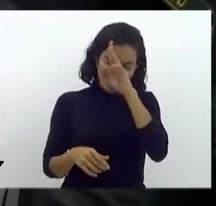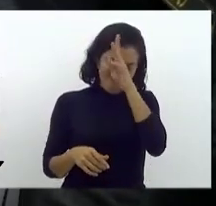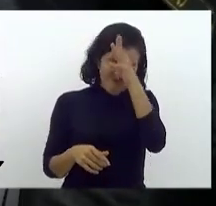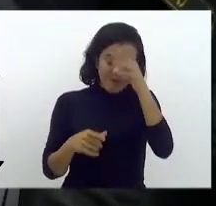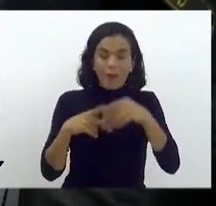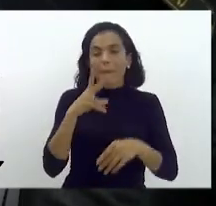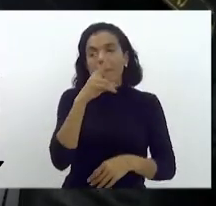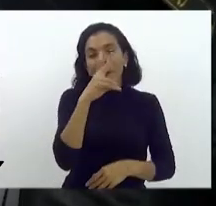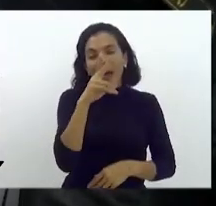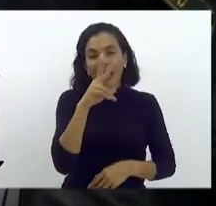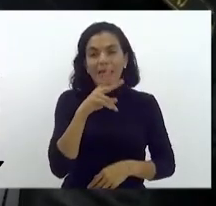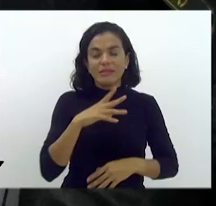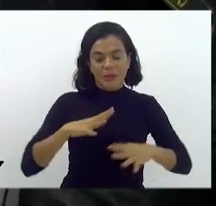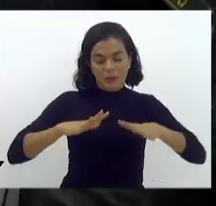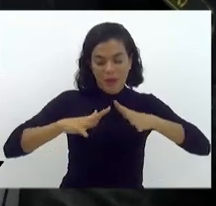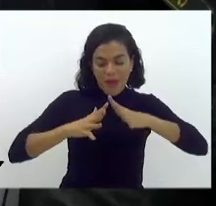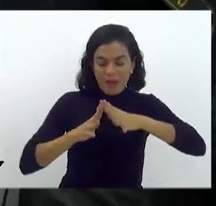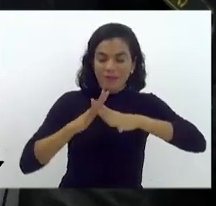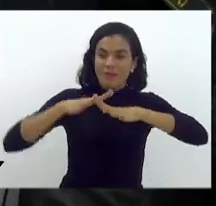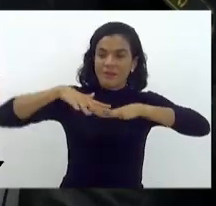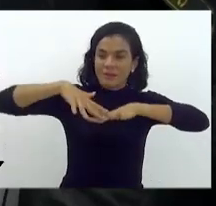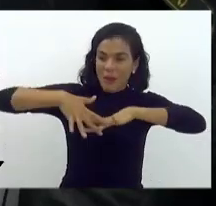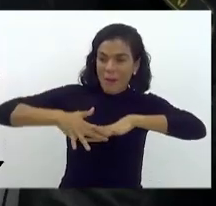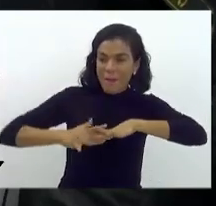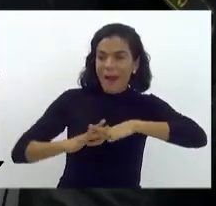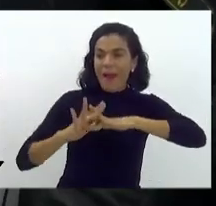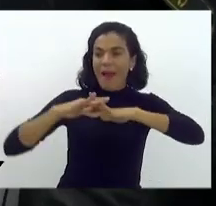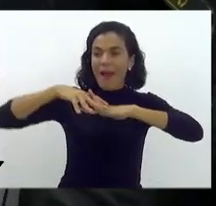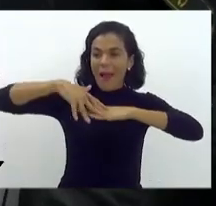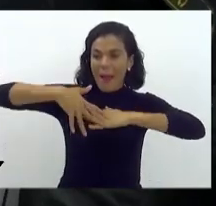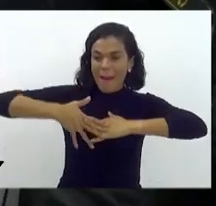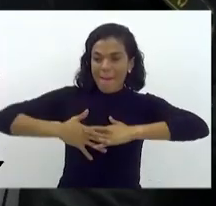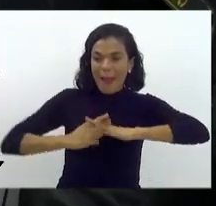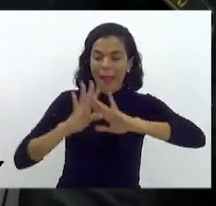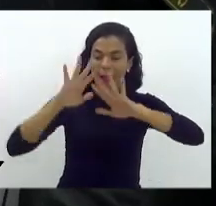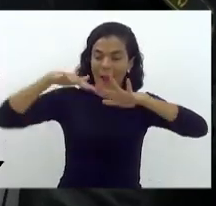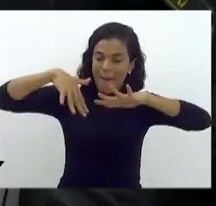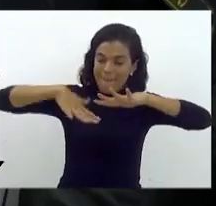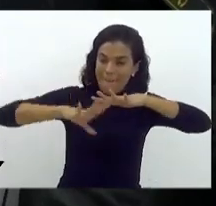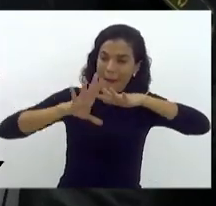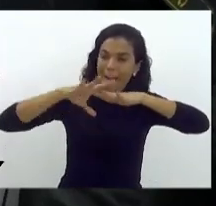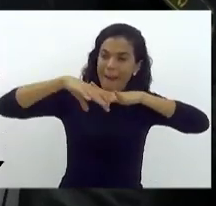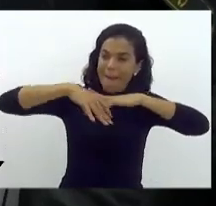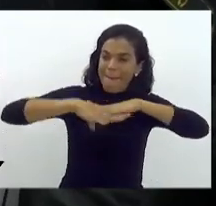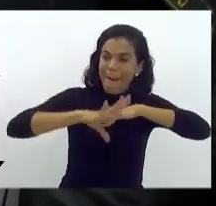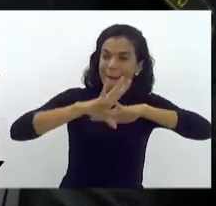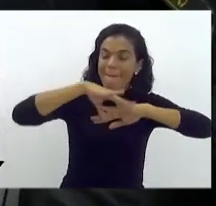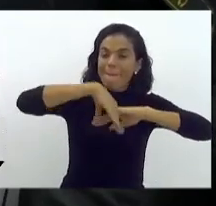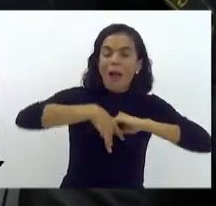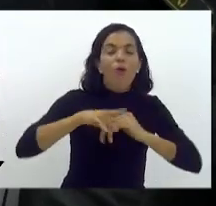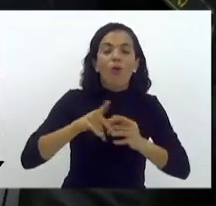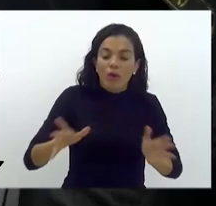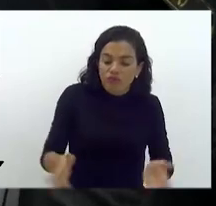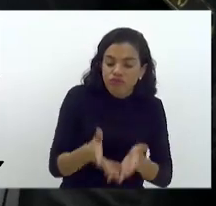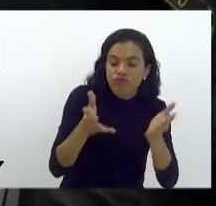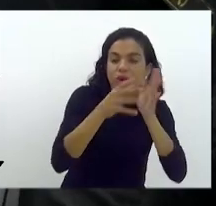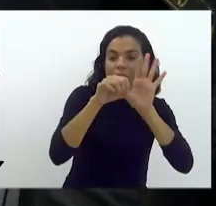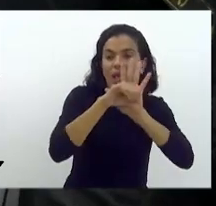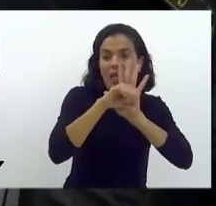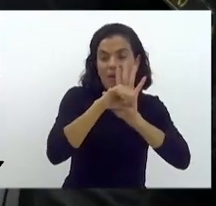uma malha social de internet incentivando esses tipos de crime